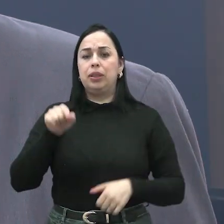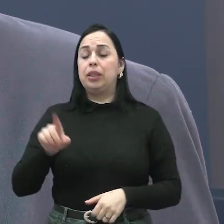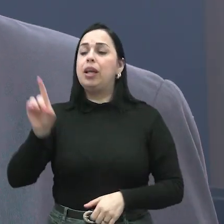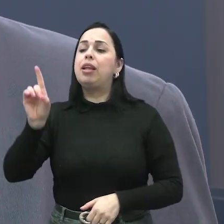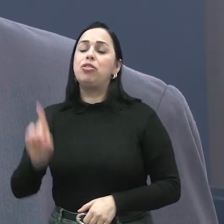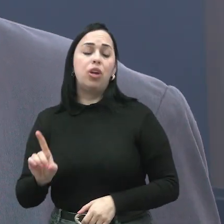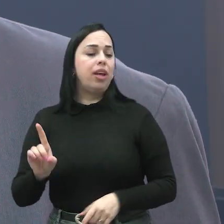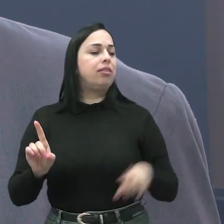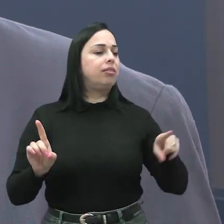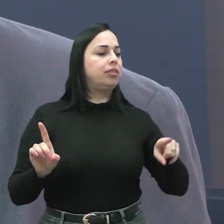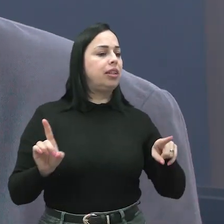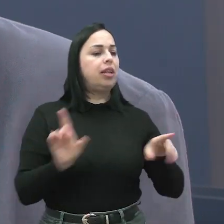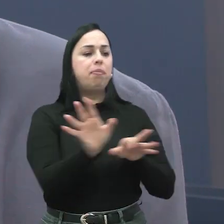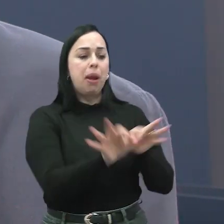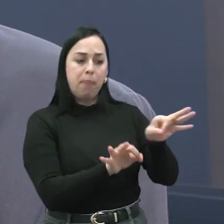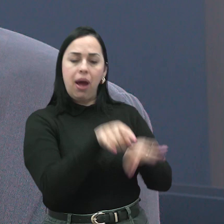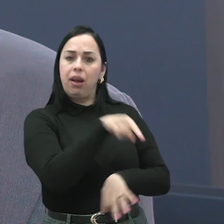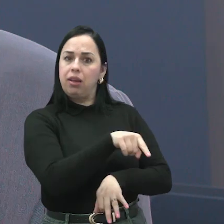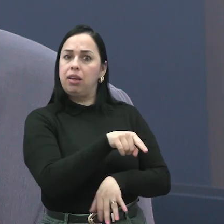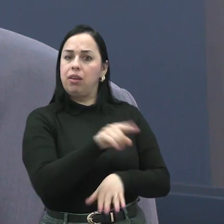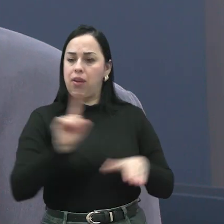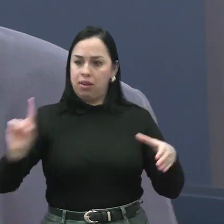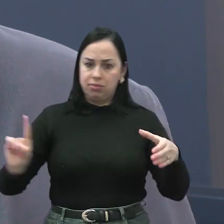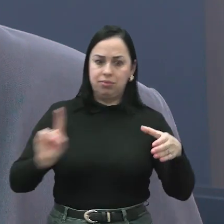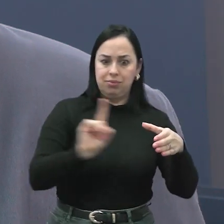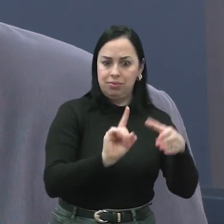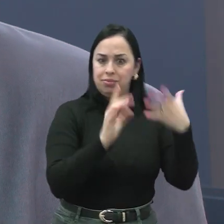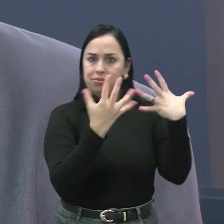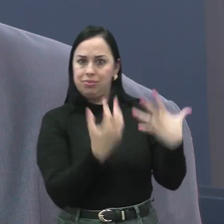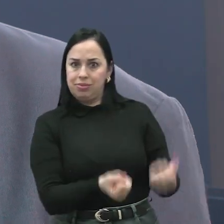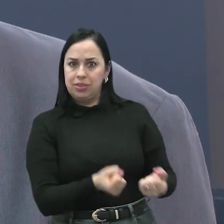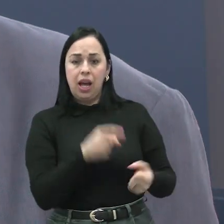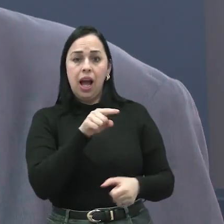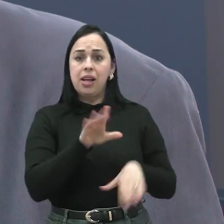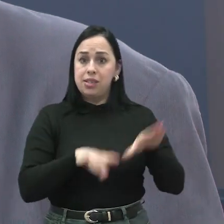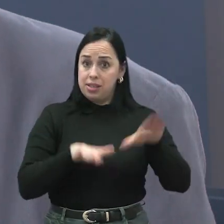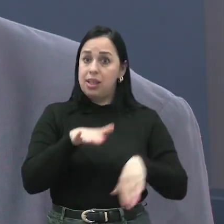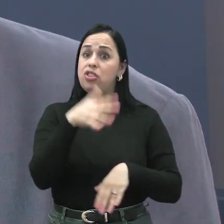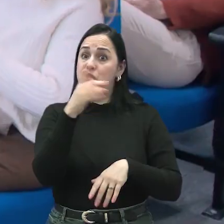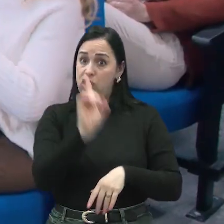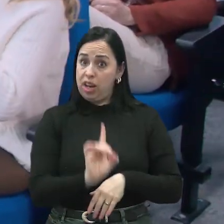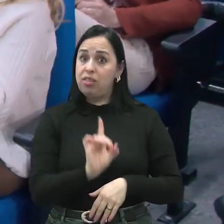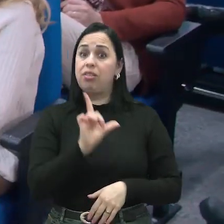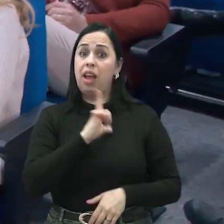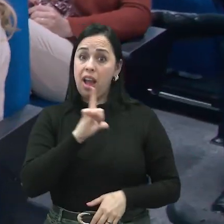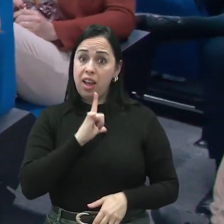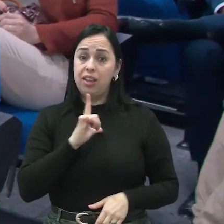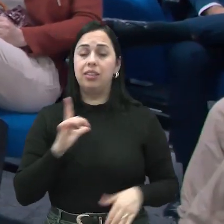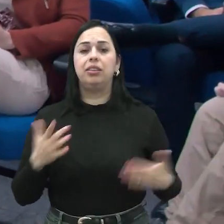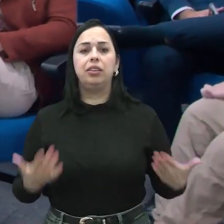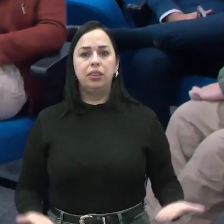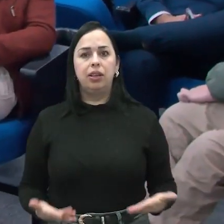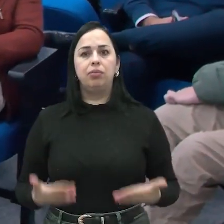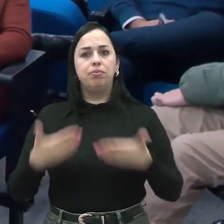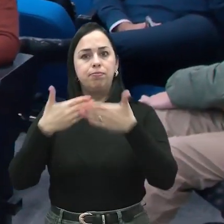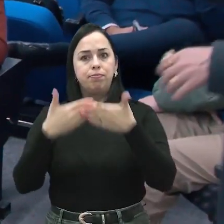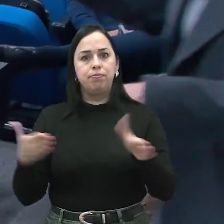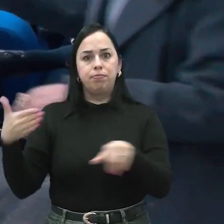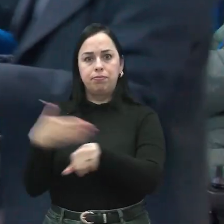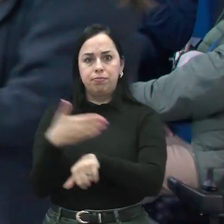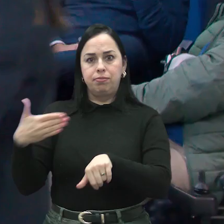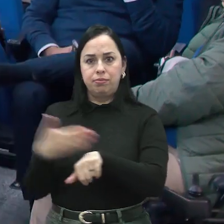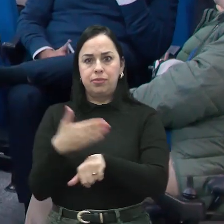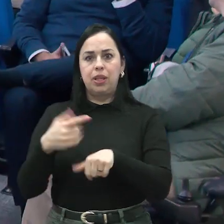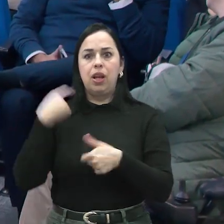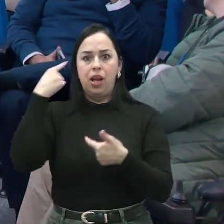lados. Quem tem o direito e também preparar aquele que para receber essa pessoa que tem direito e às vezes não sabe. O evento foi aberto ao público e